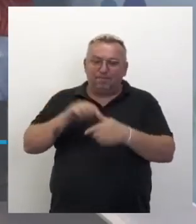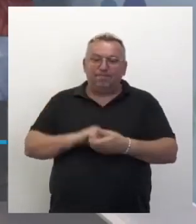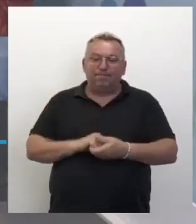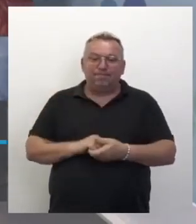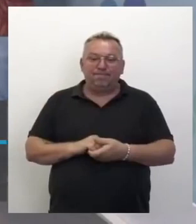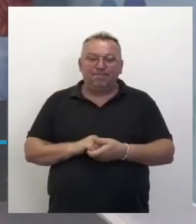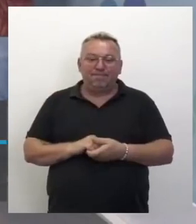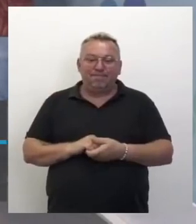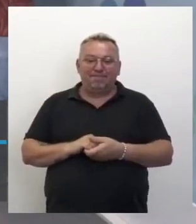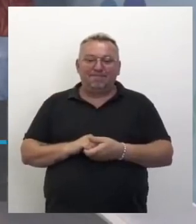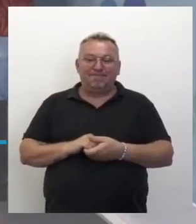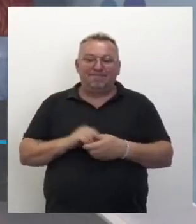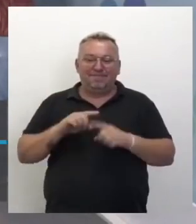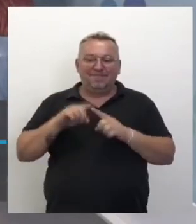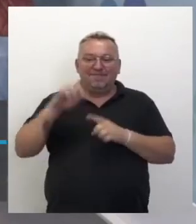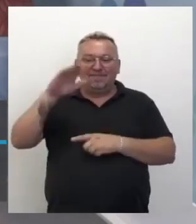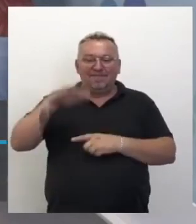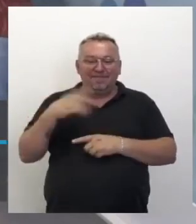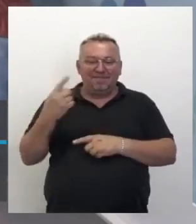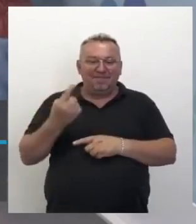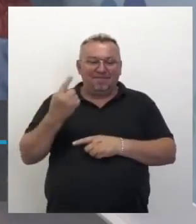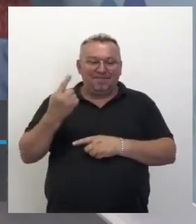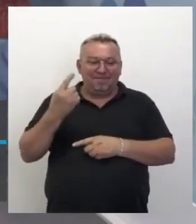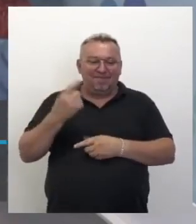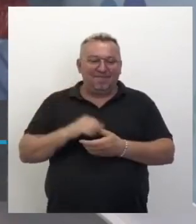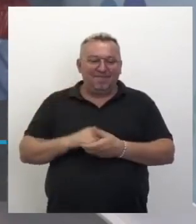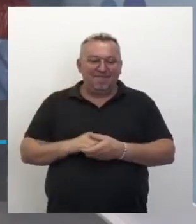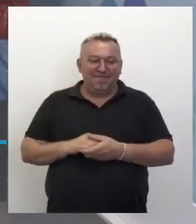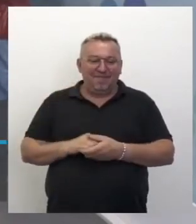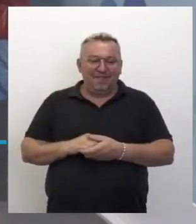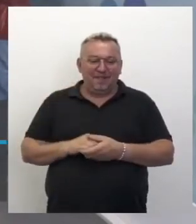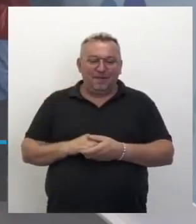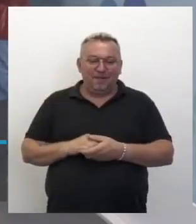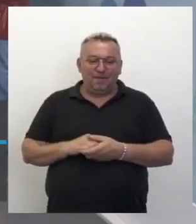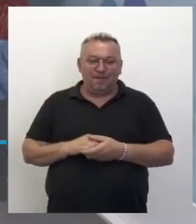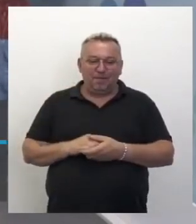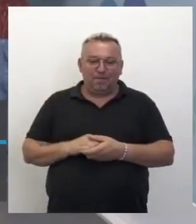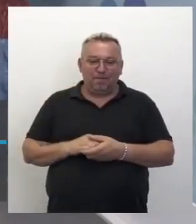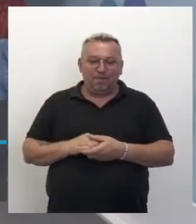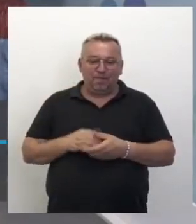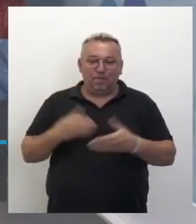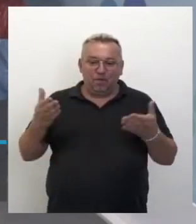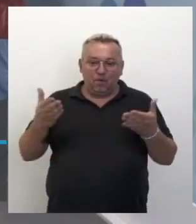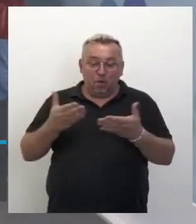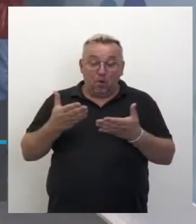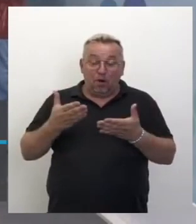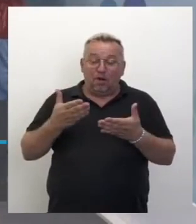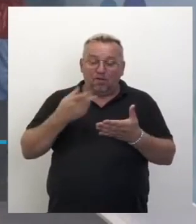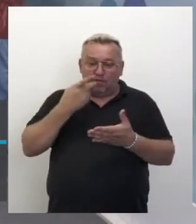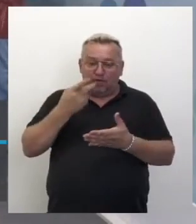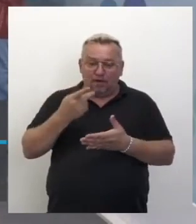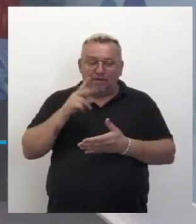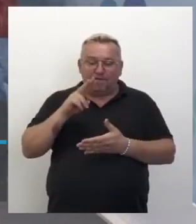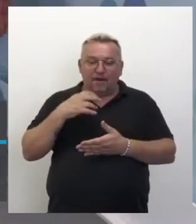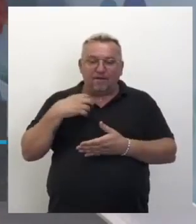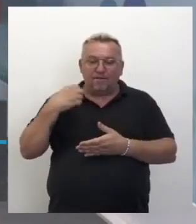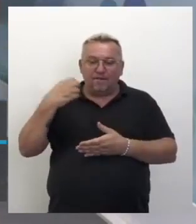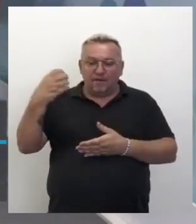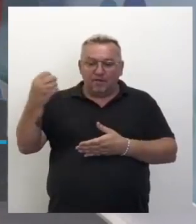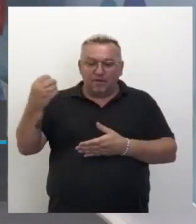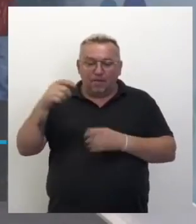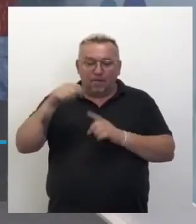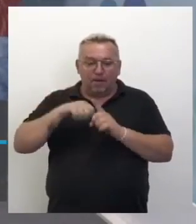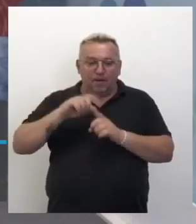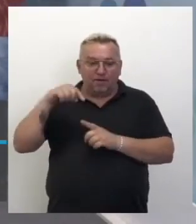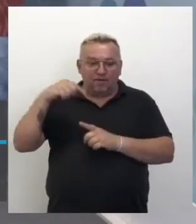Então, tadinho do João, né? À tarde vai ficar sozinho aqui. Agora eu vou falar, João vai viajar no mês que